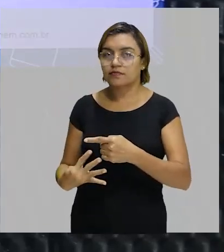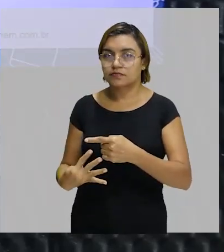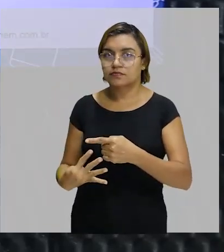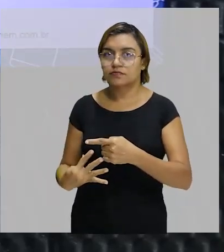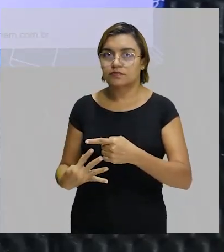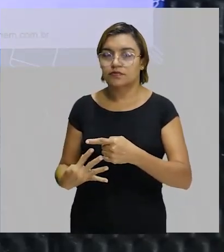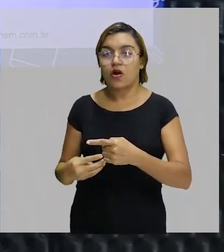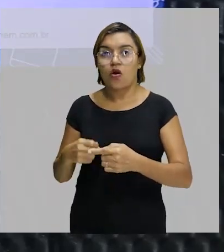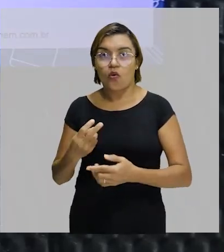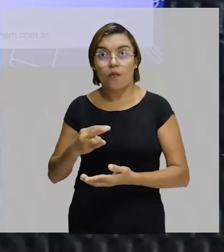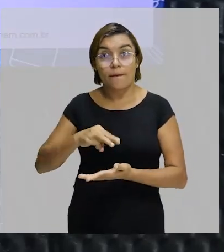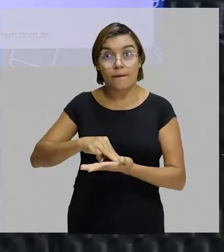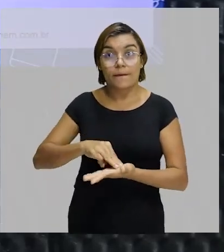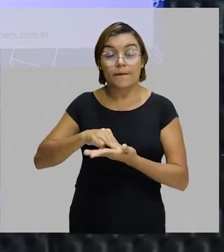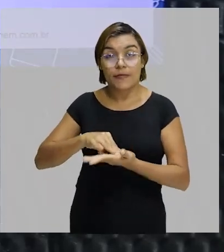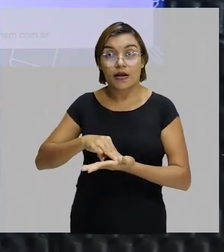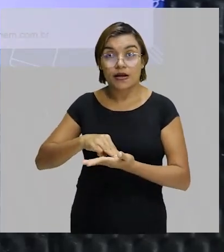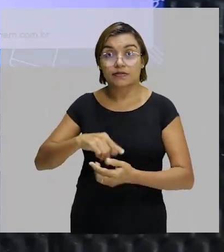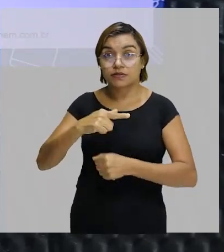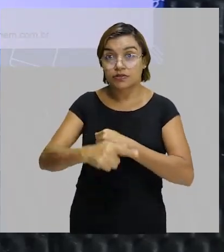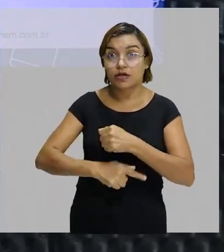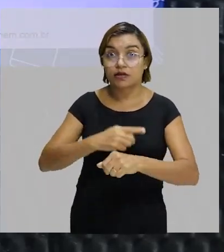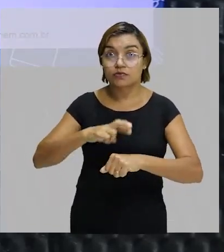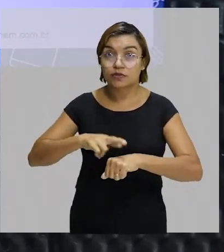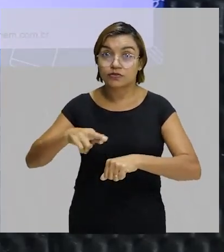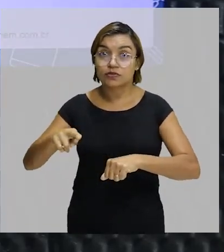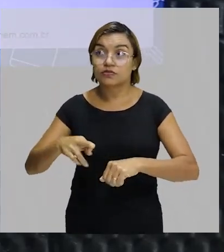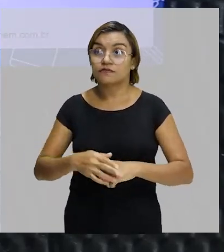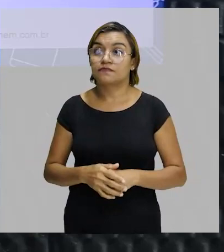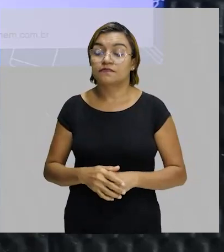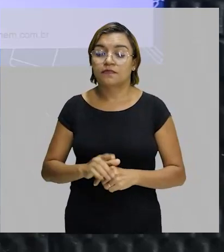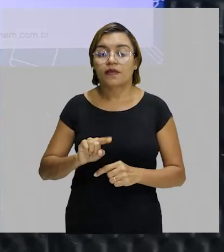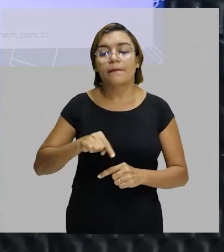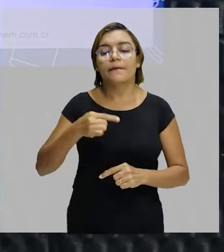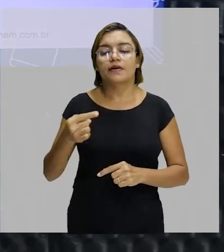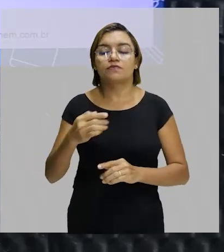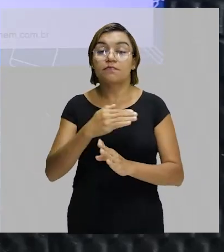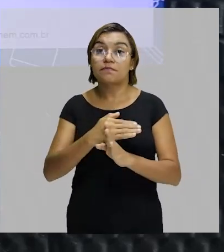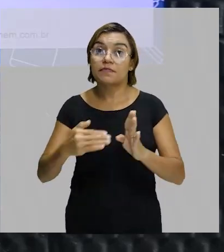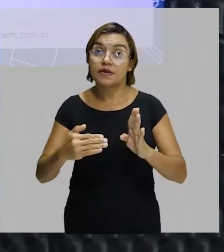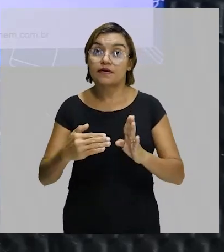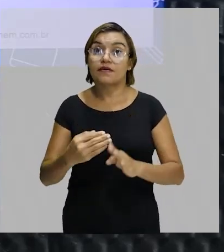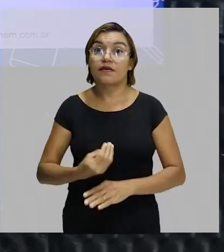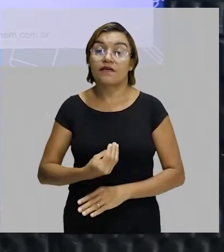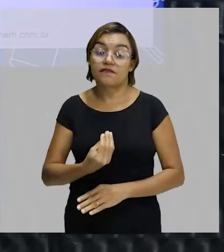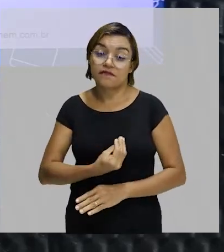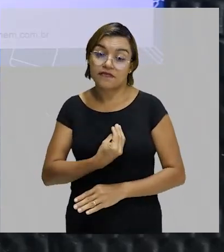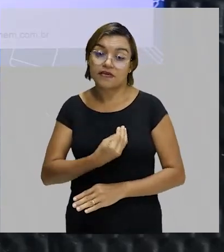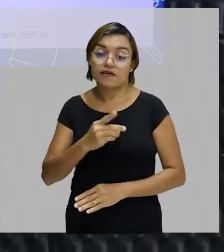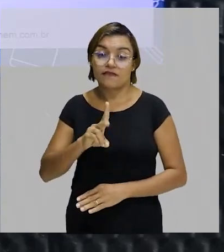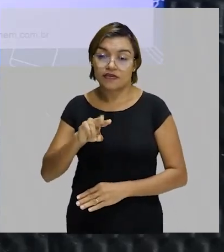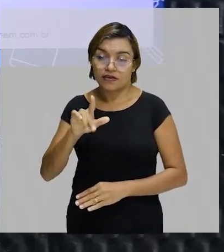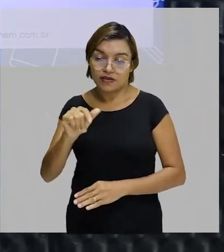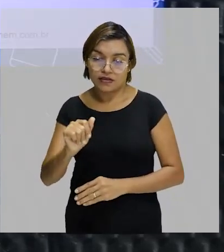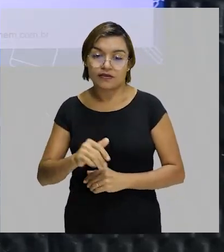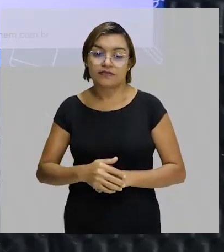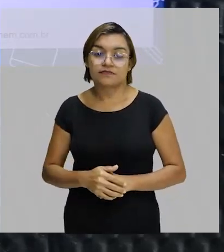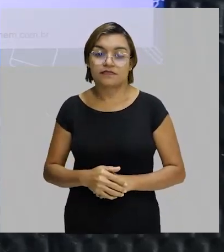ou massa de átomos radioativos. Mais uma meia-vida, mais um terceiro período de